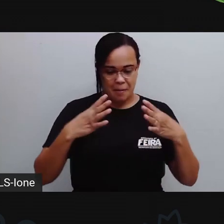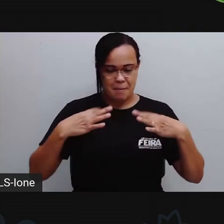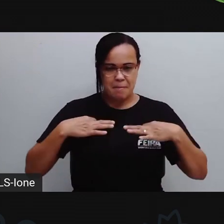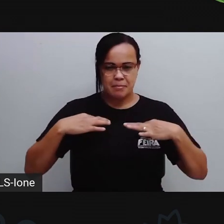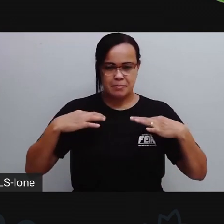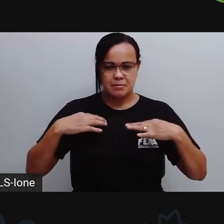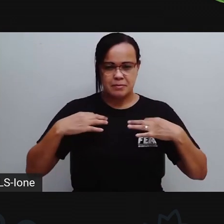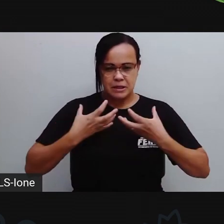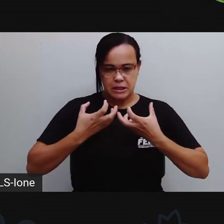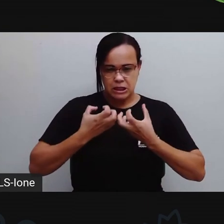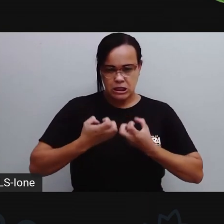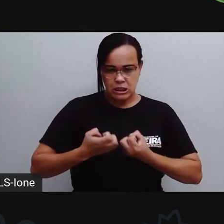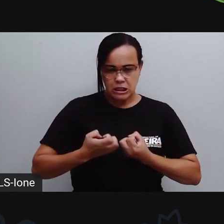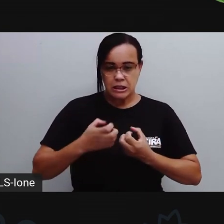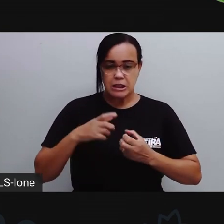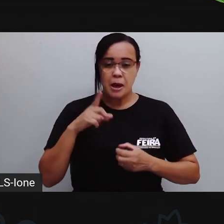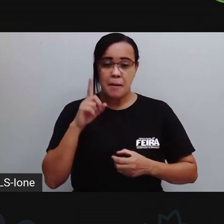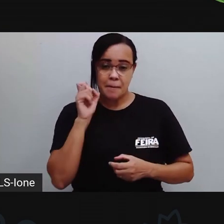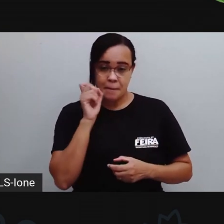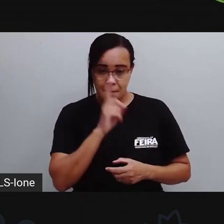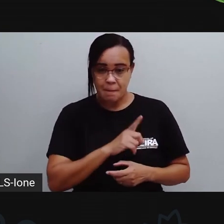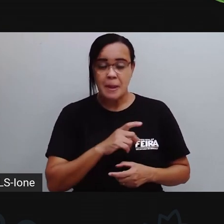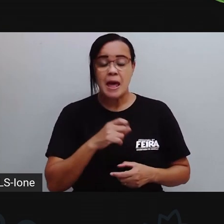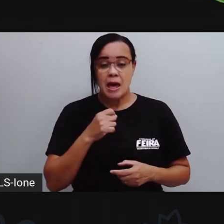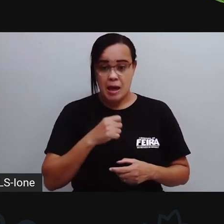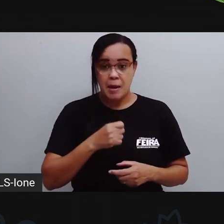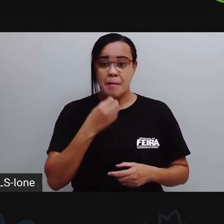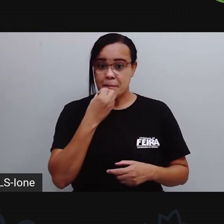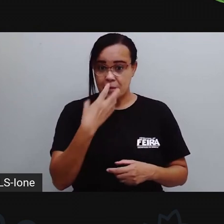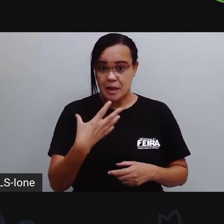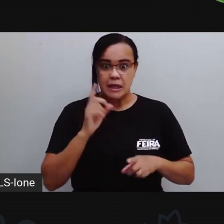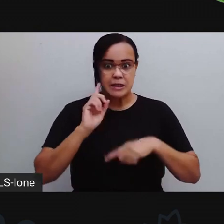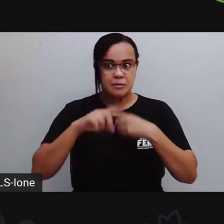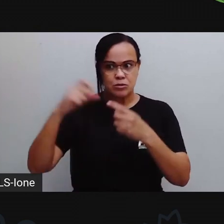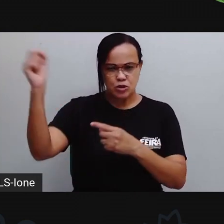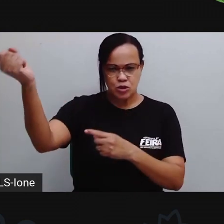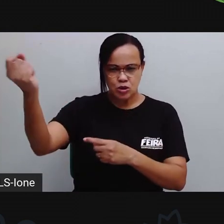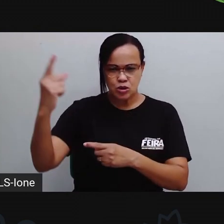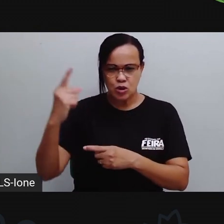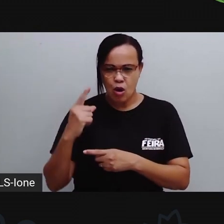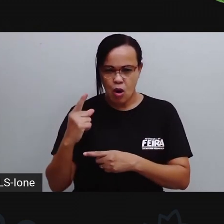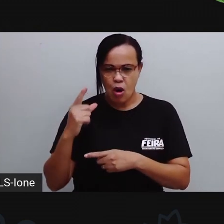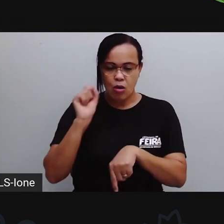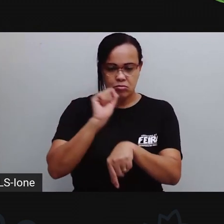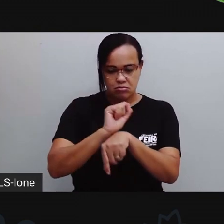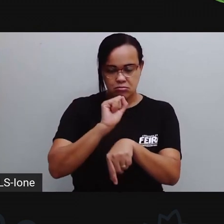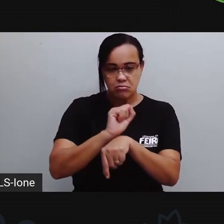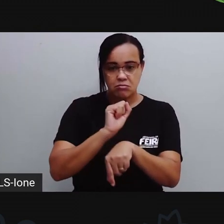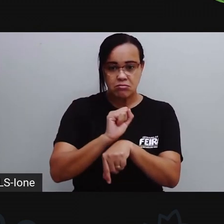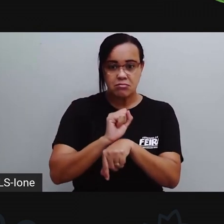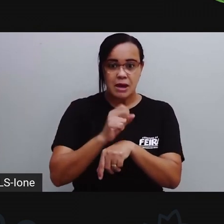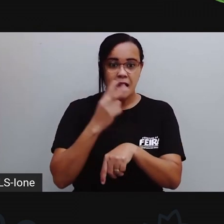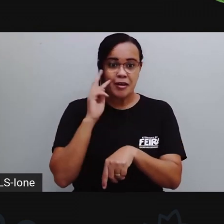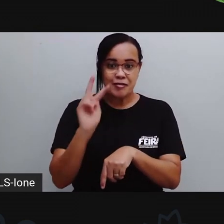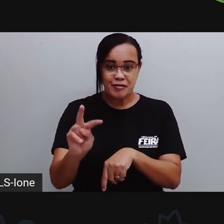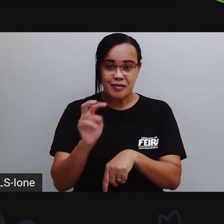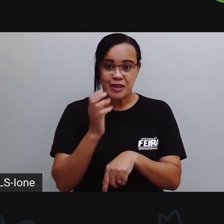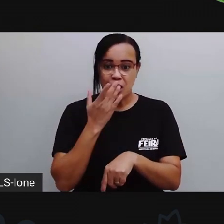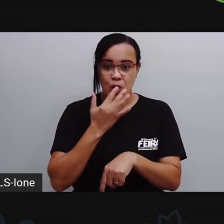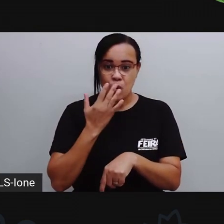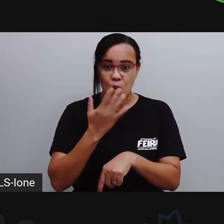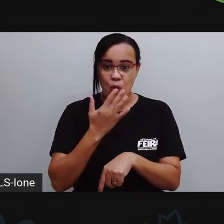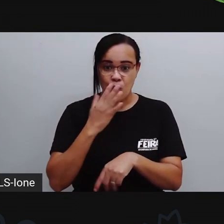depois deixa secar bastante ao sol. E aí fica com aquele efeito muito bonito, né, de cores misturadas, tá